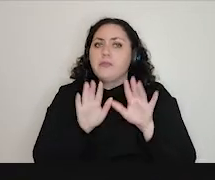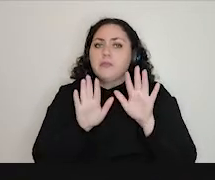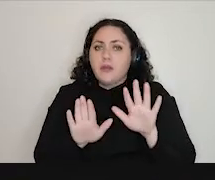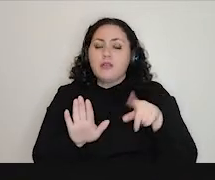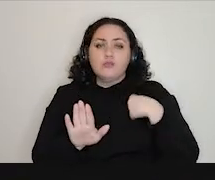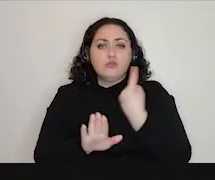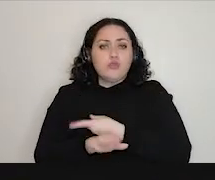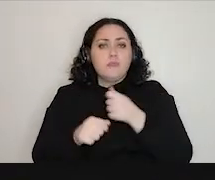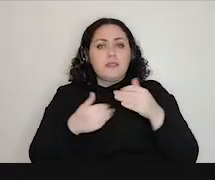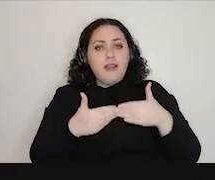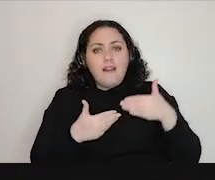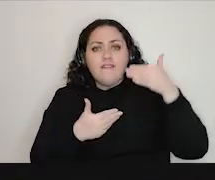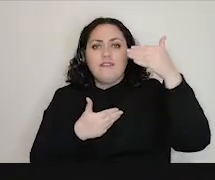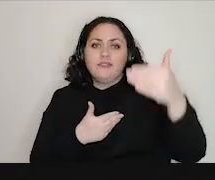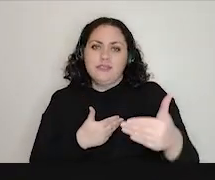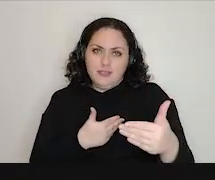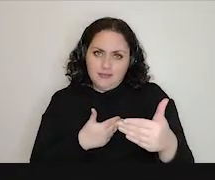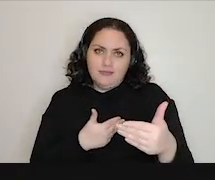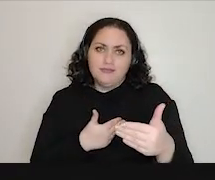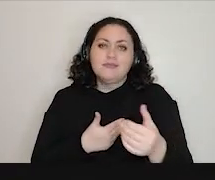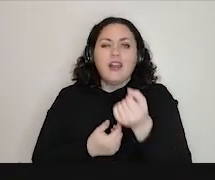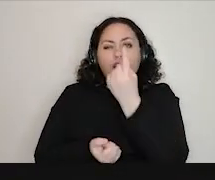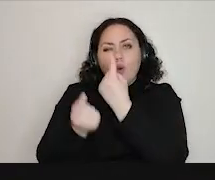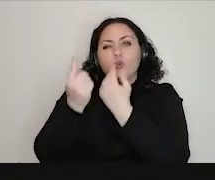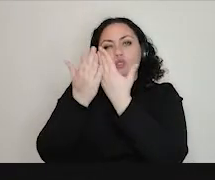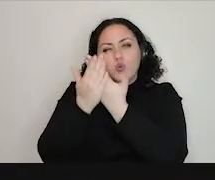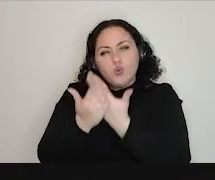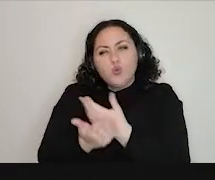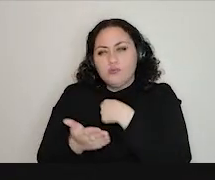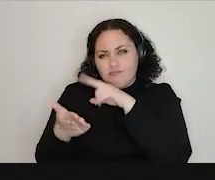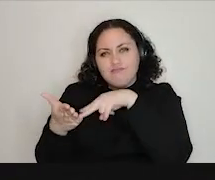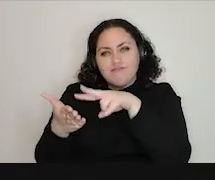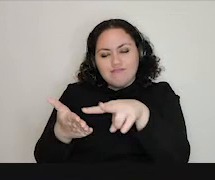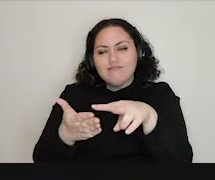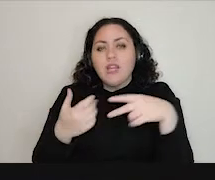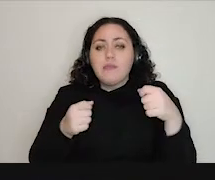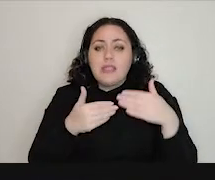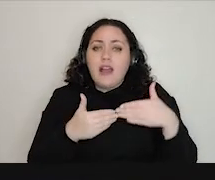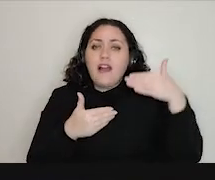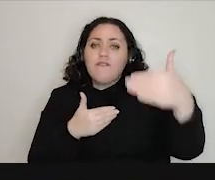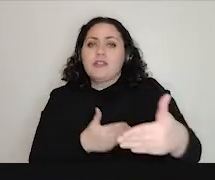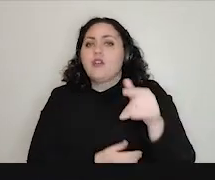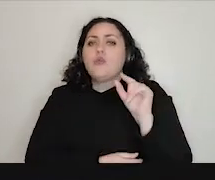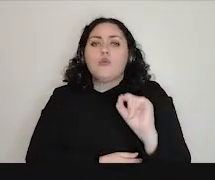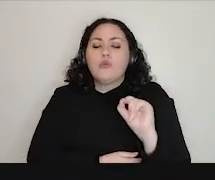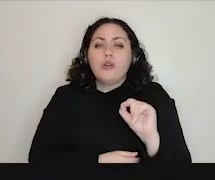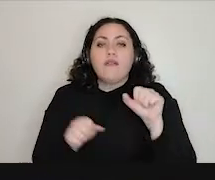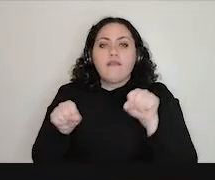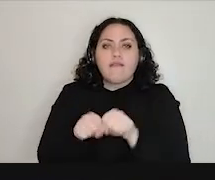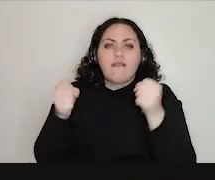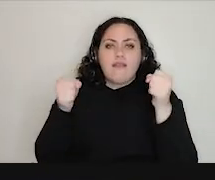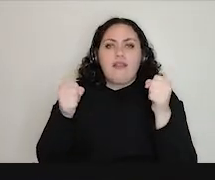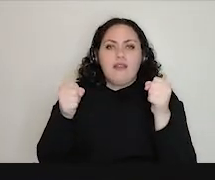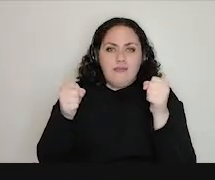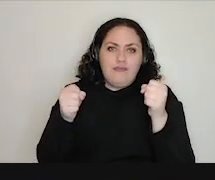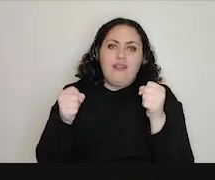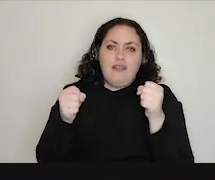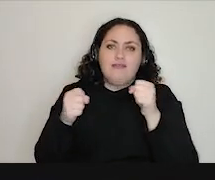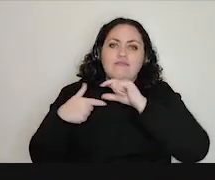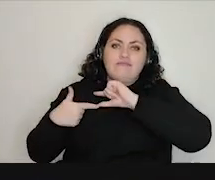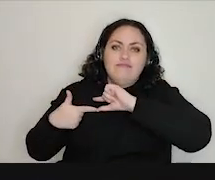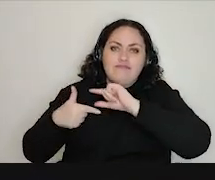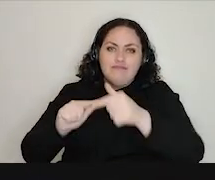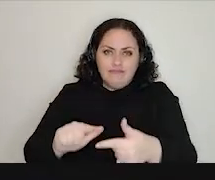avançar, né, segundo alguns estudos que eu tenho lido, é para desconstruir a epistemologia hegemônica, ou